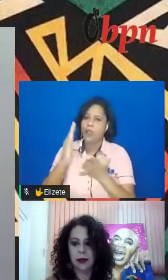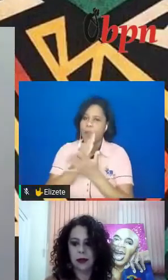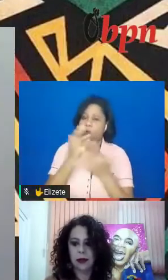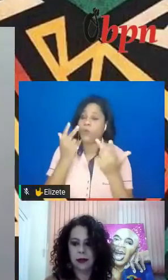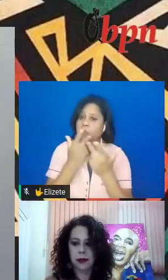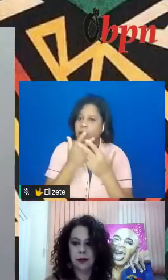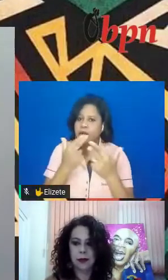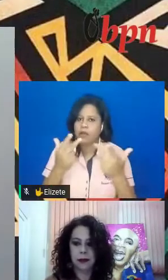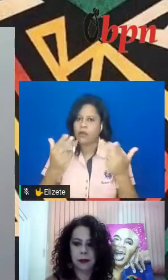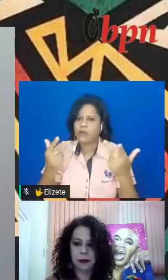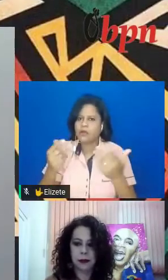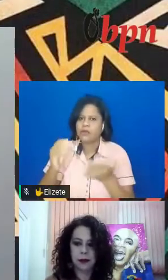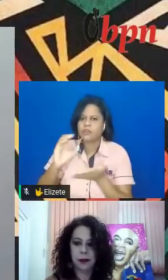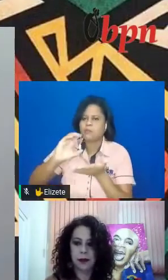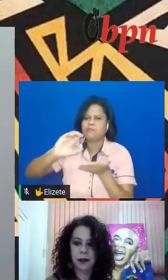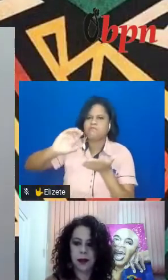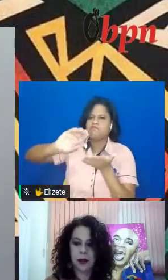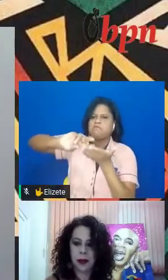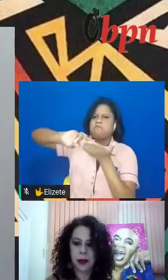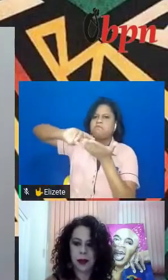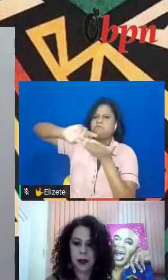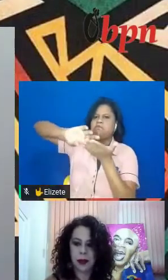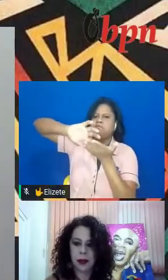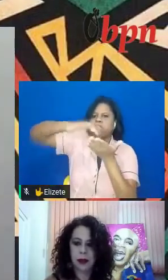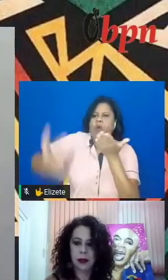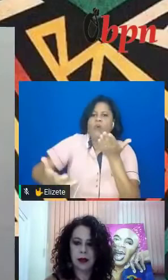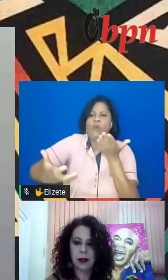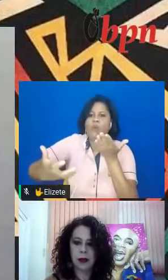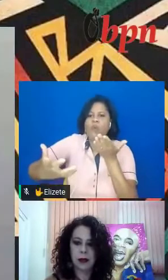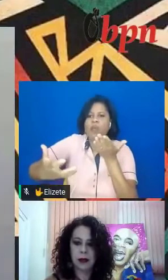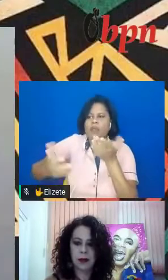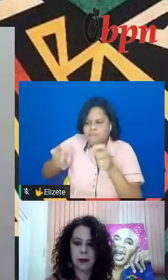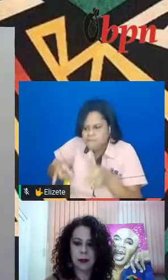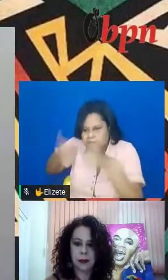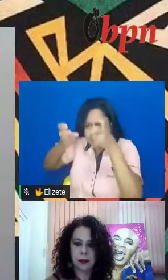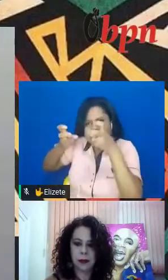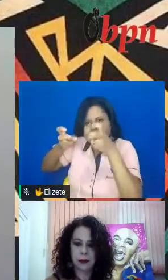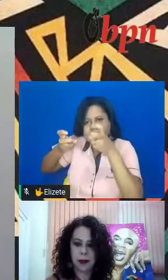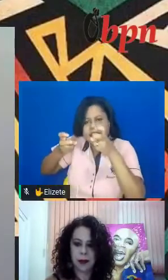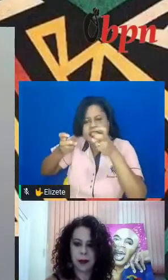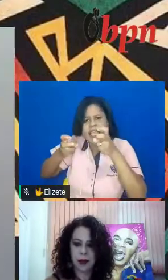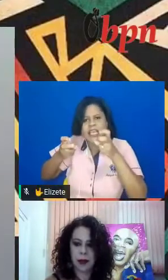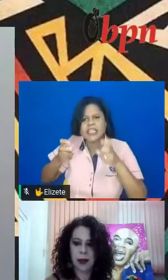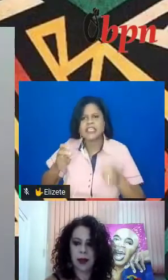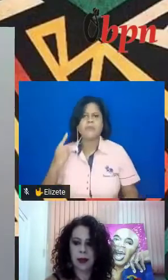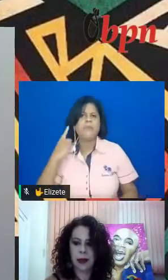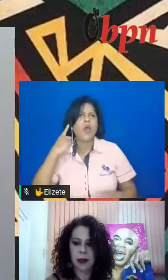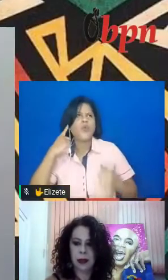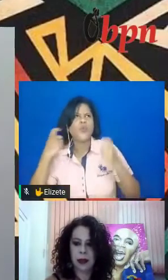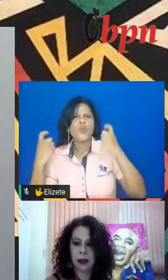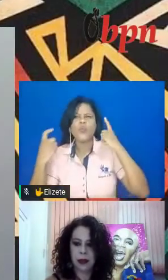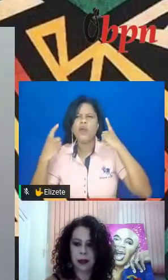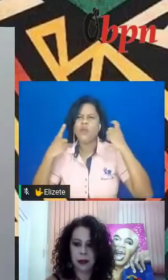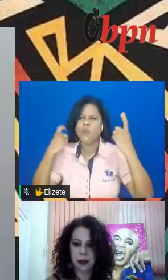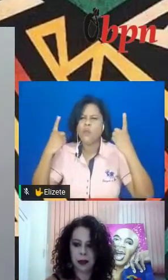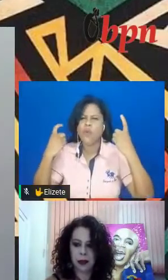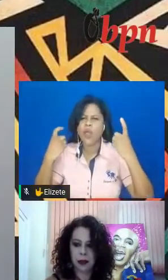deixa cair. Então, esses sinais que a cultura ocidental